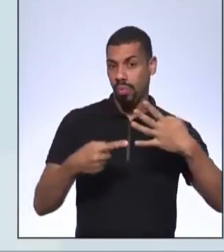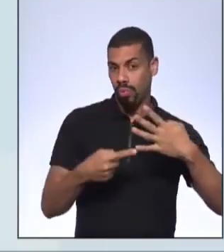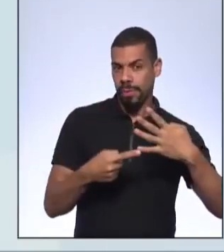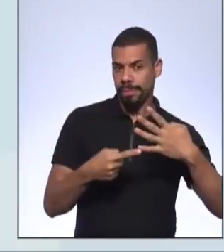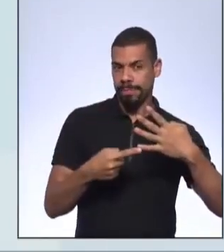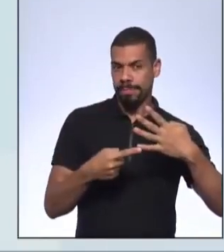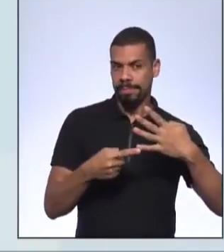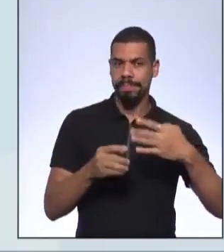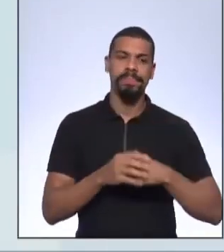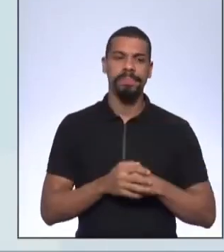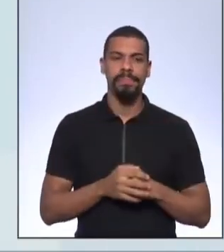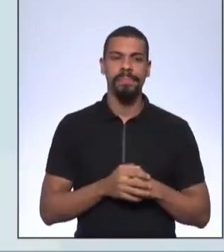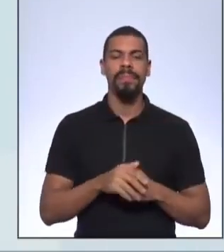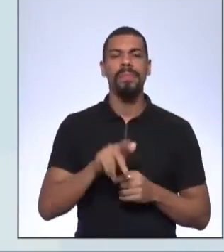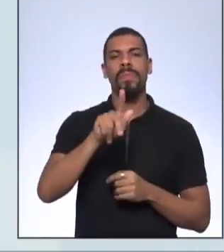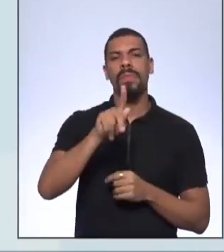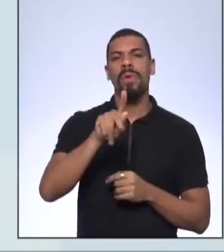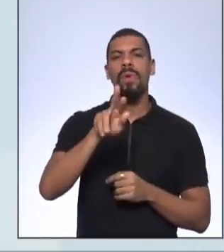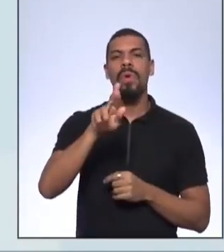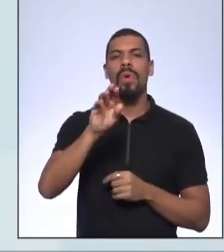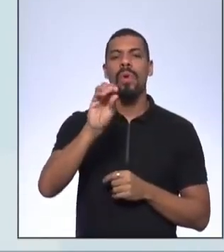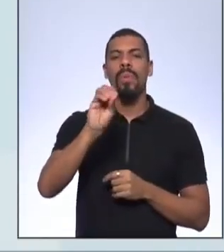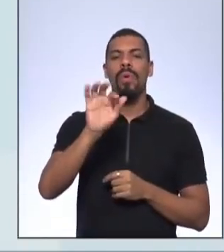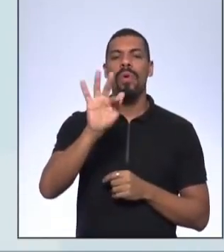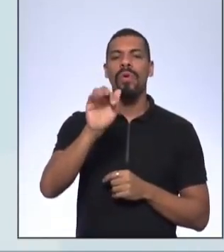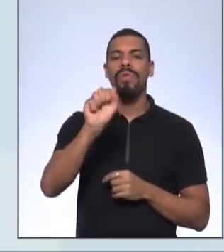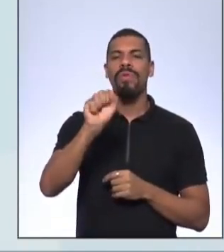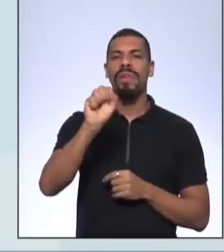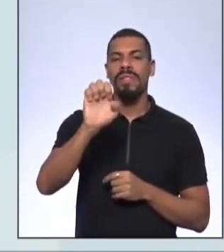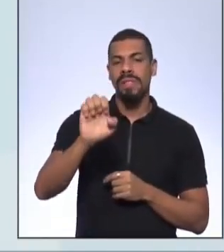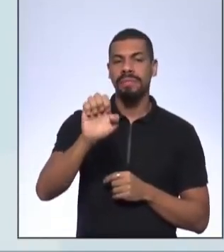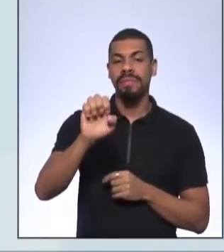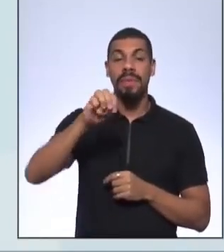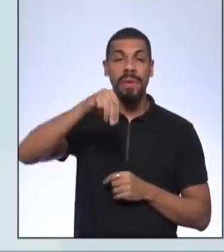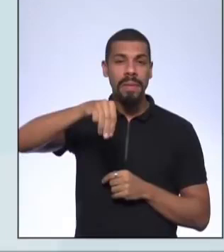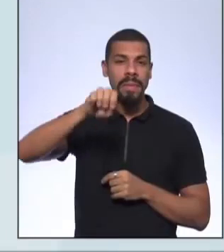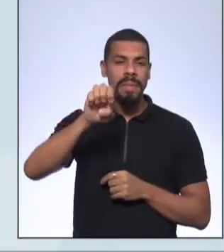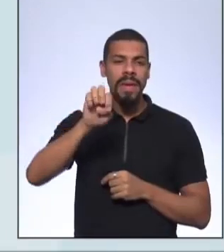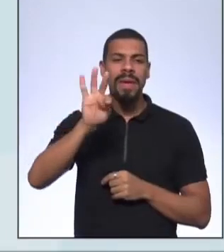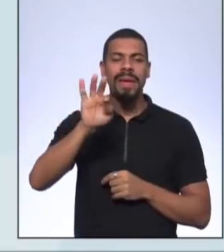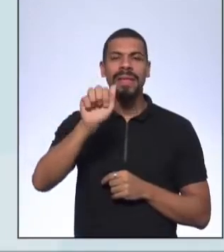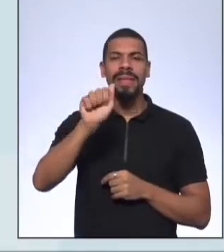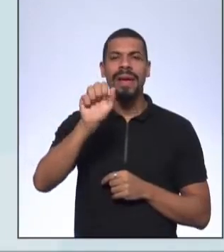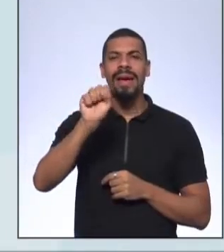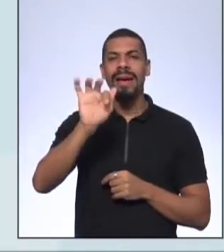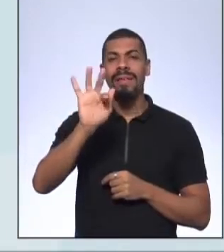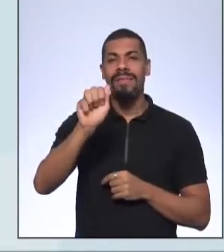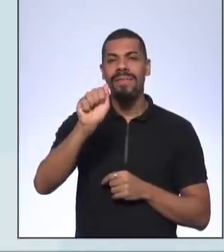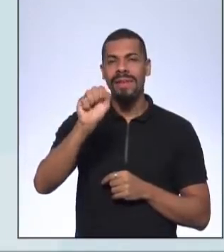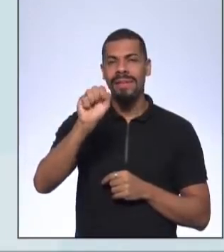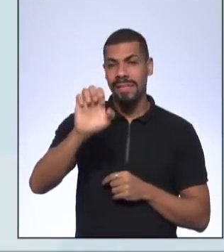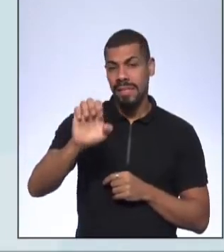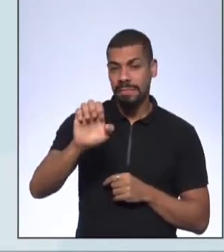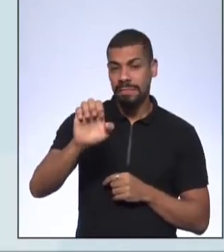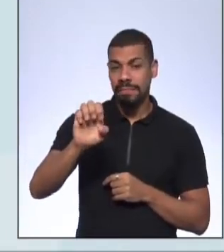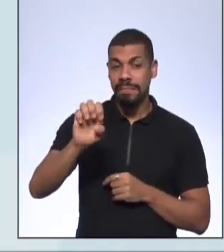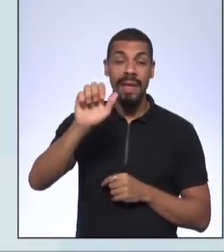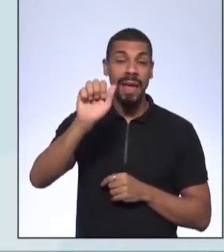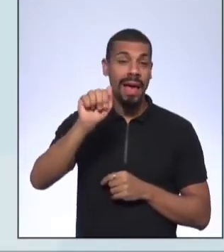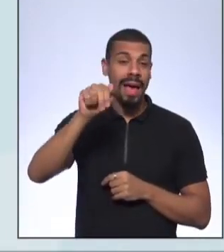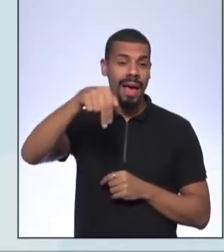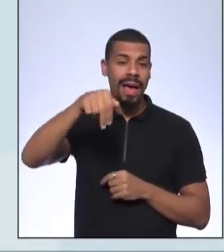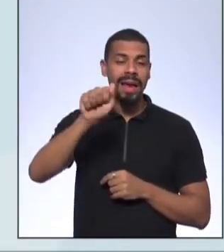prófase, metáfase, anáfase e telófase. É só para a gente entender o que acontece para ficar